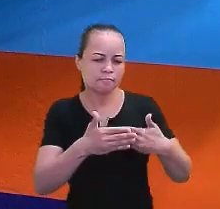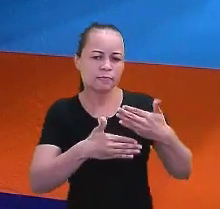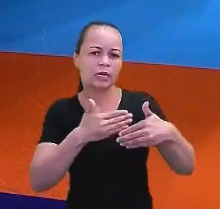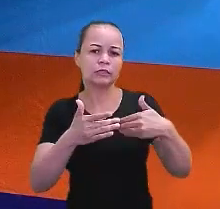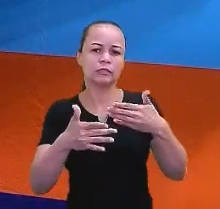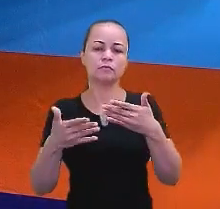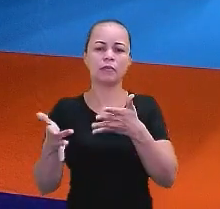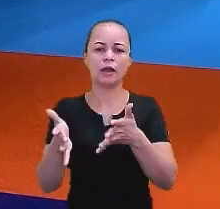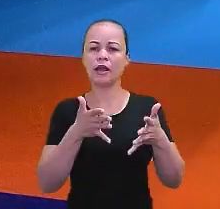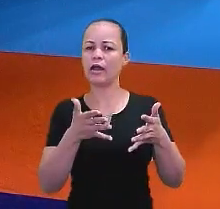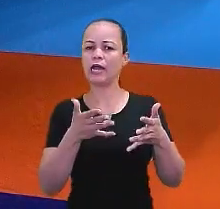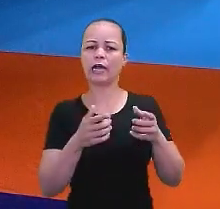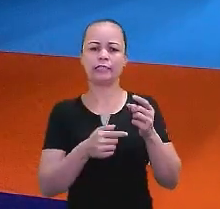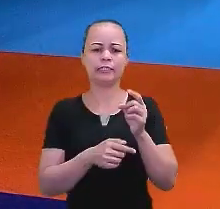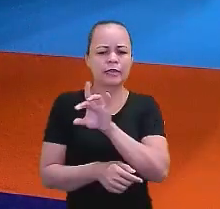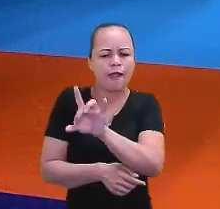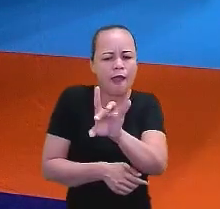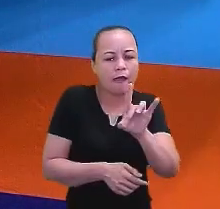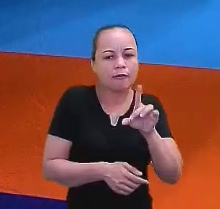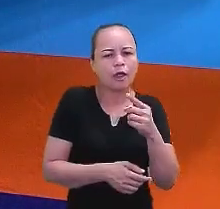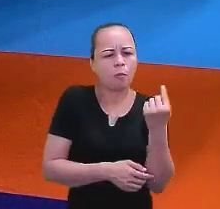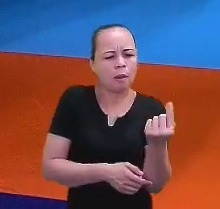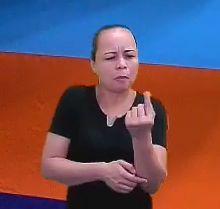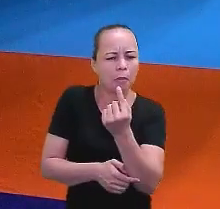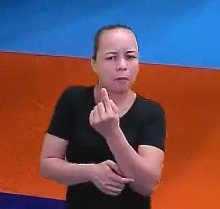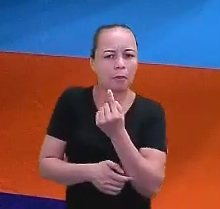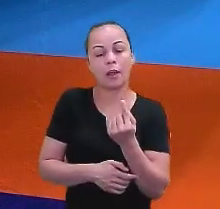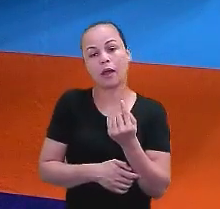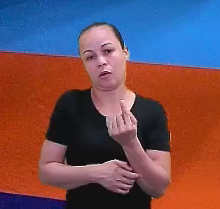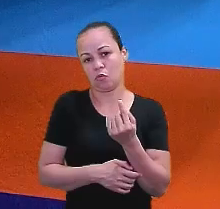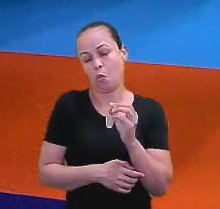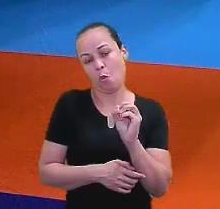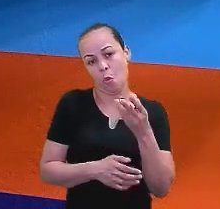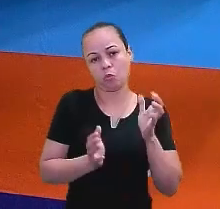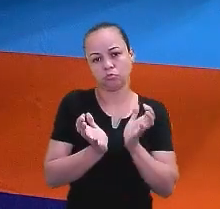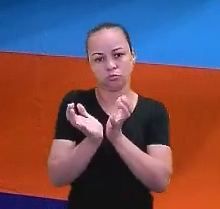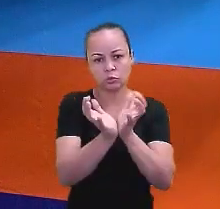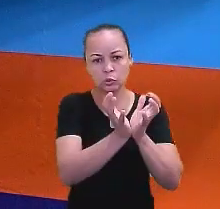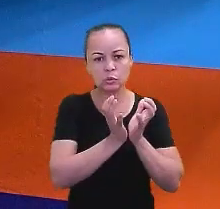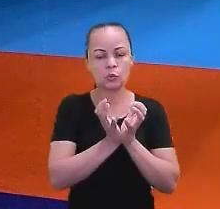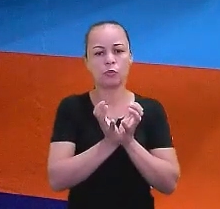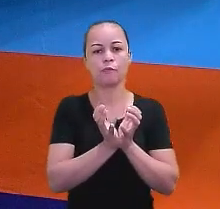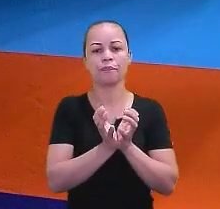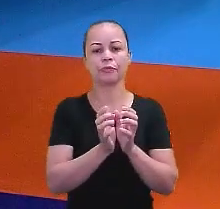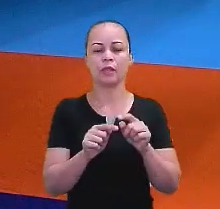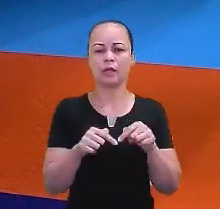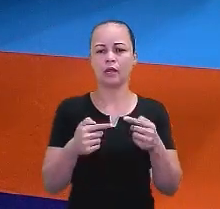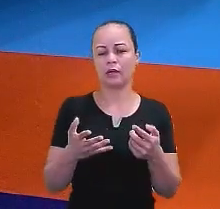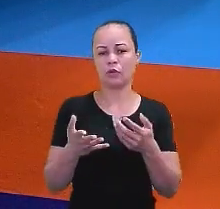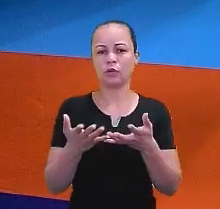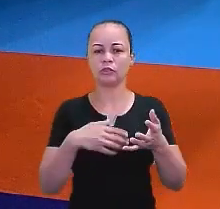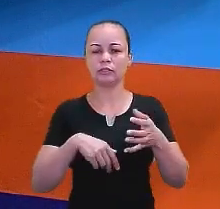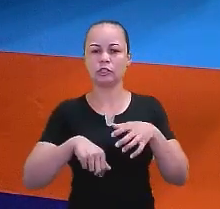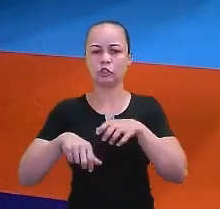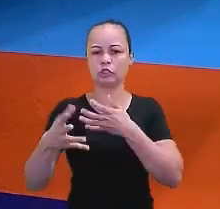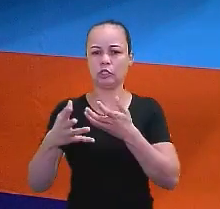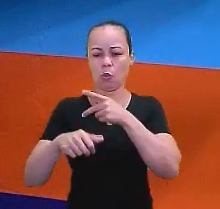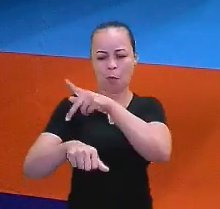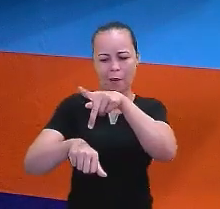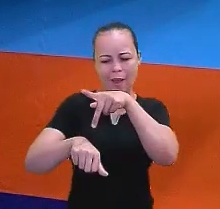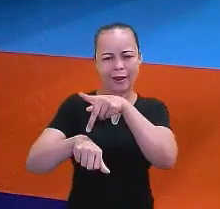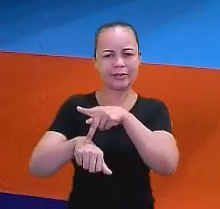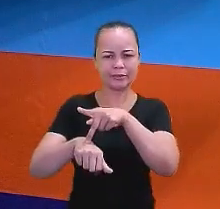mas não com relação à questão da legislação. Ou seja, quando se diz que o Estado é laico, é que